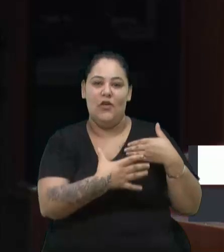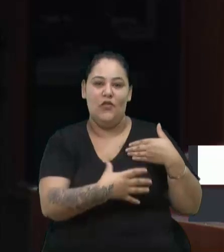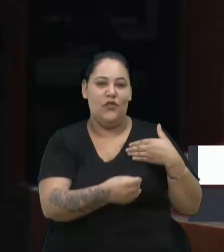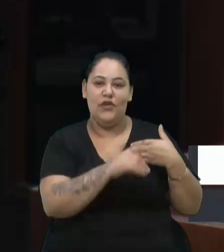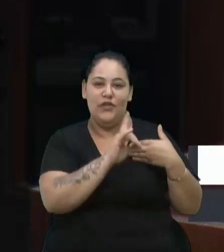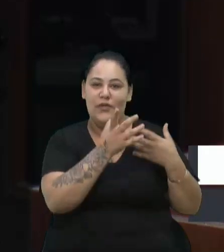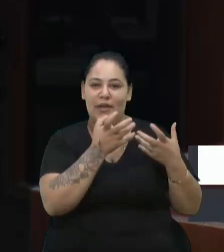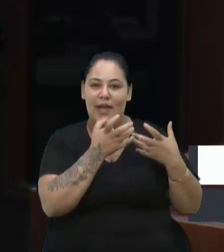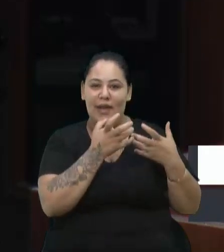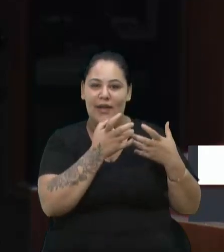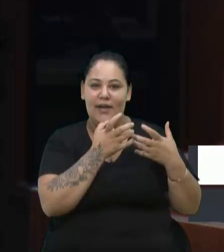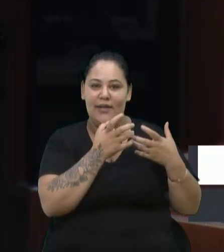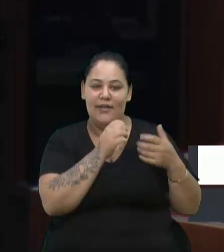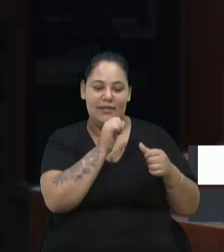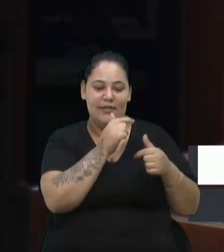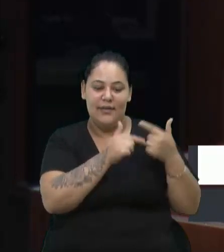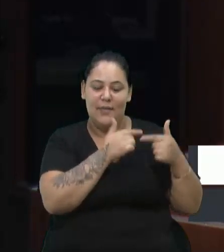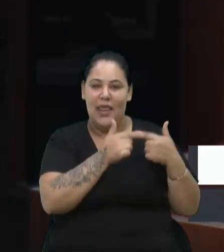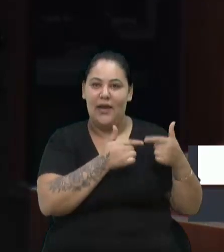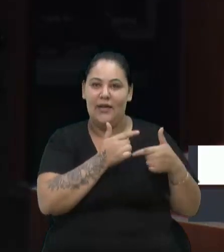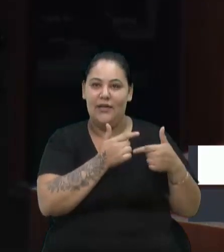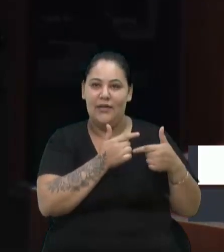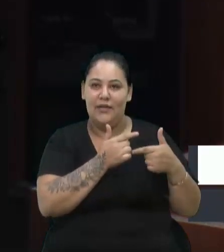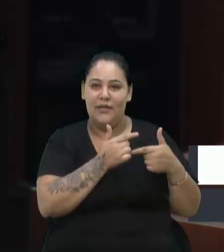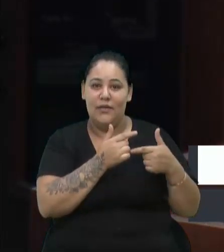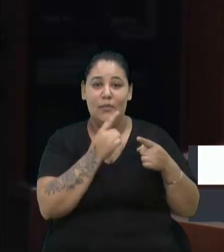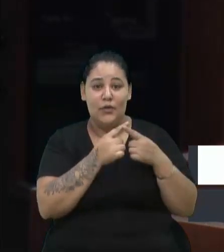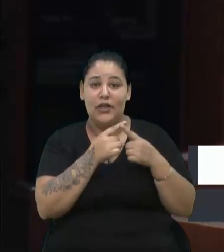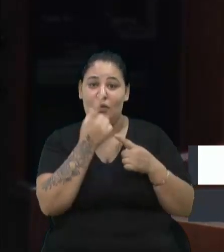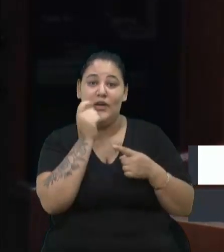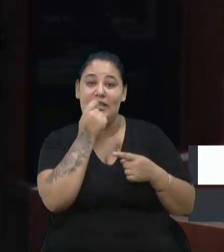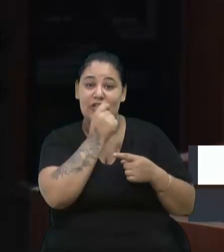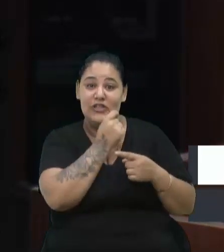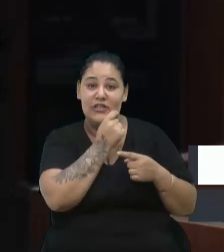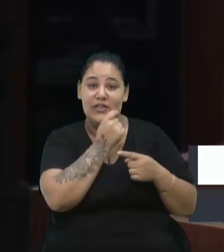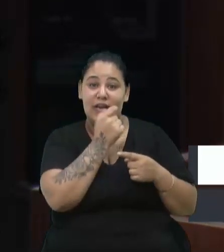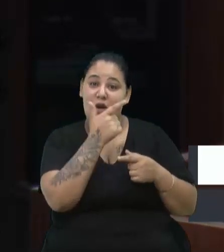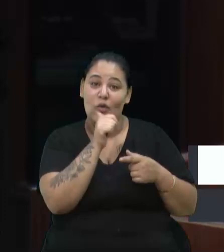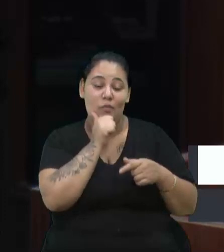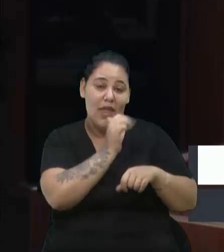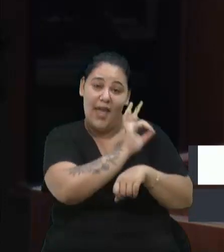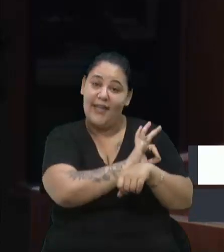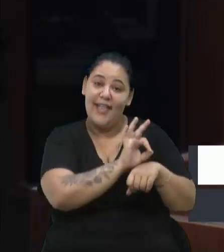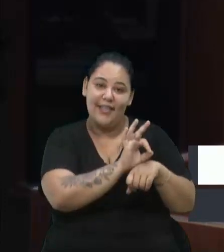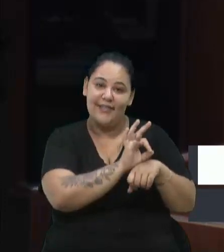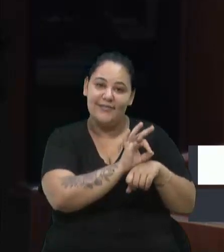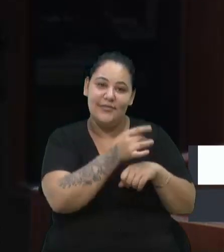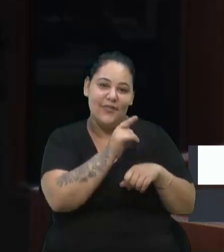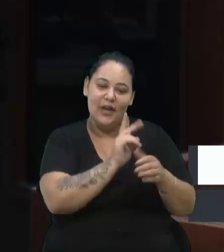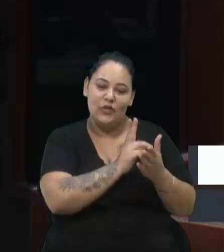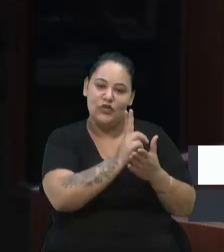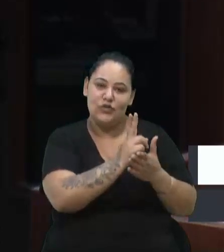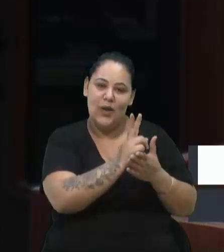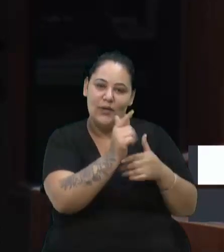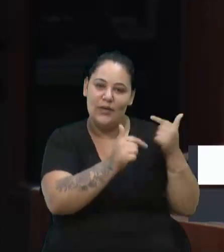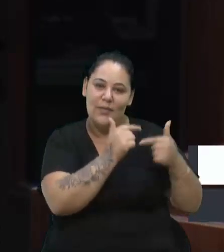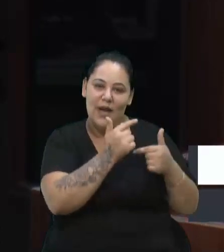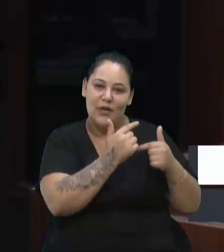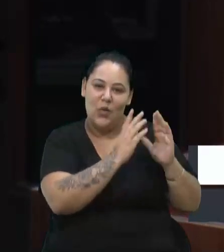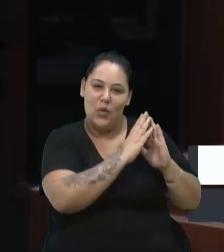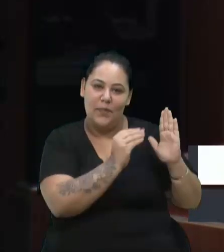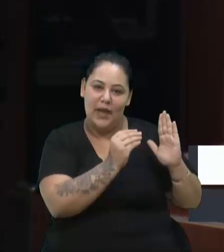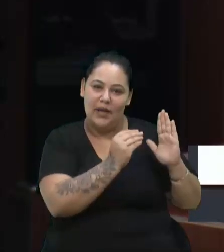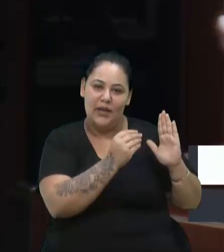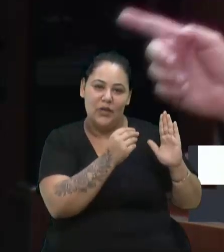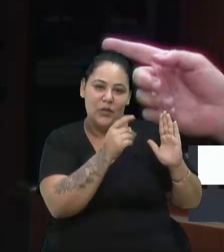quiseram continuar. Por quê? Porque um é dentista e a outra é arquiteta. E ambos têm um